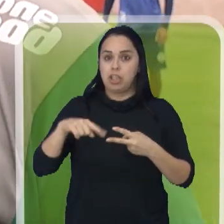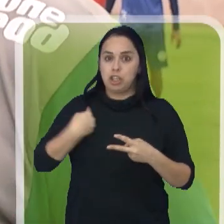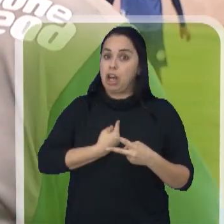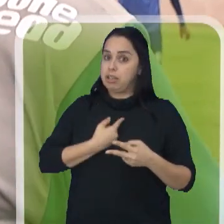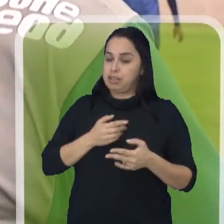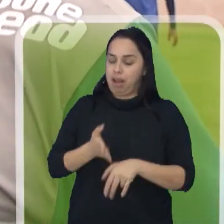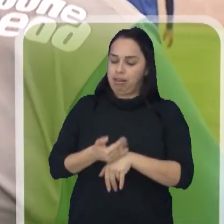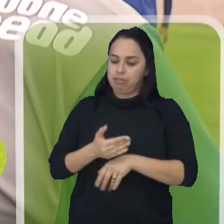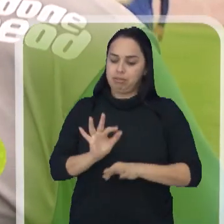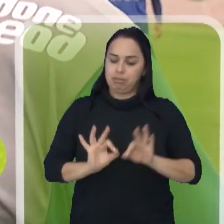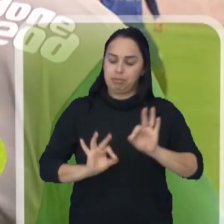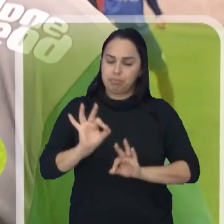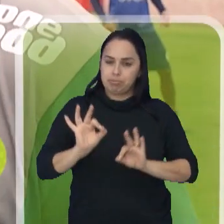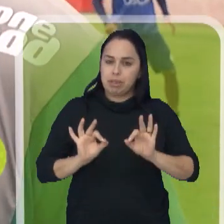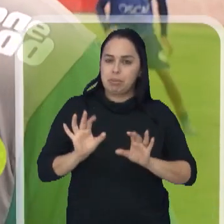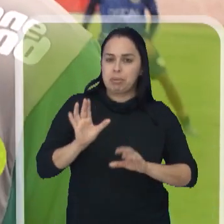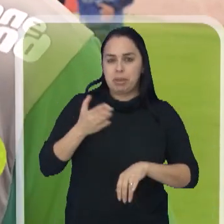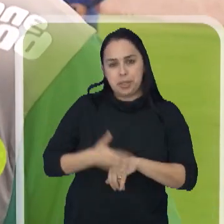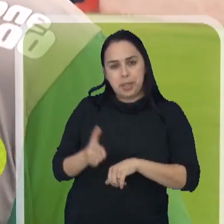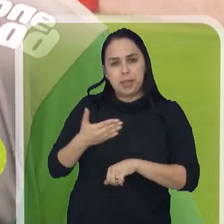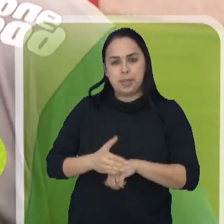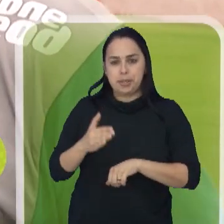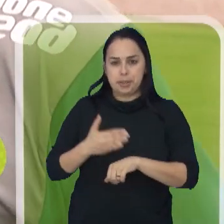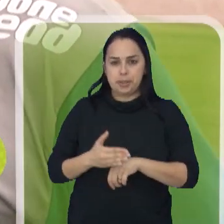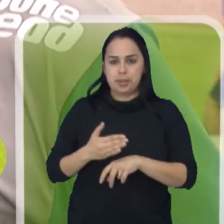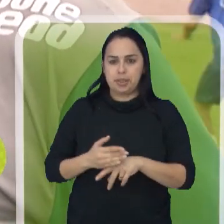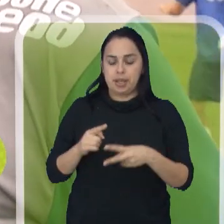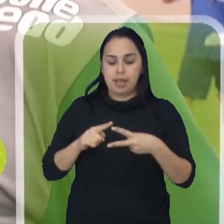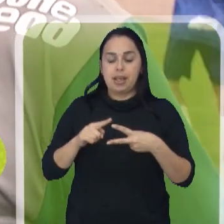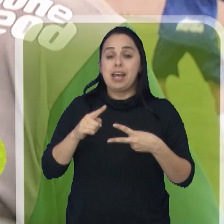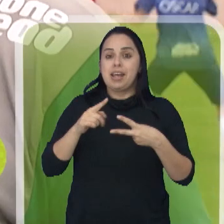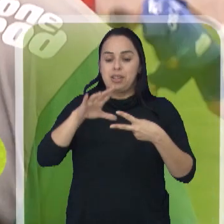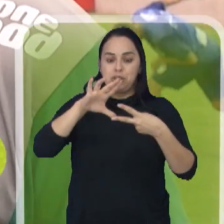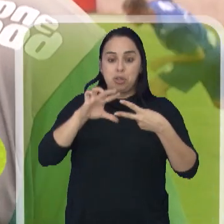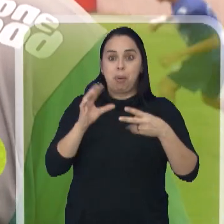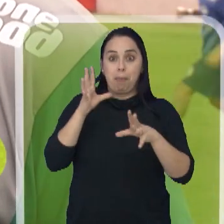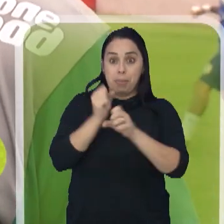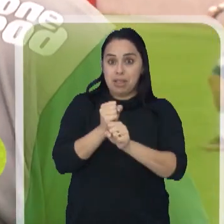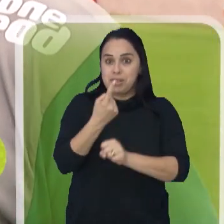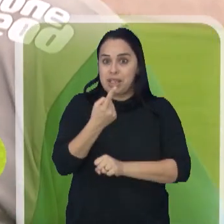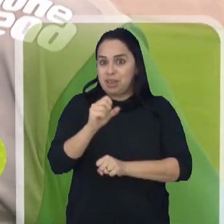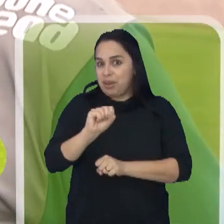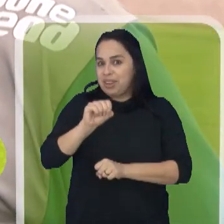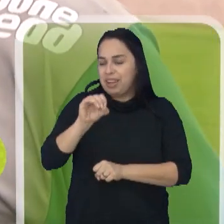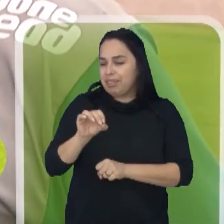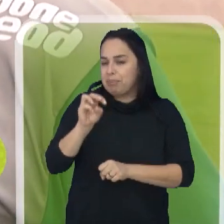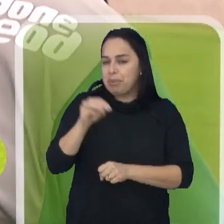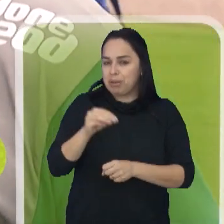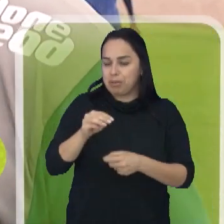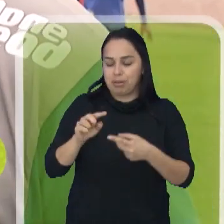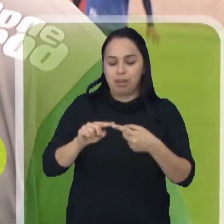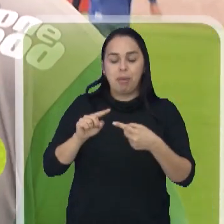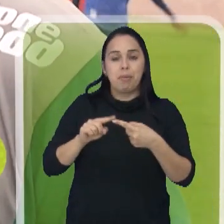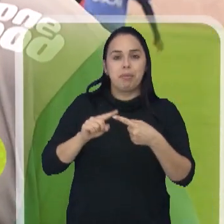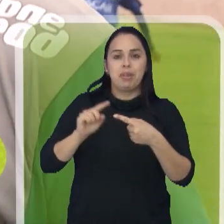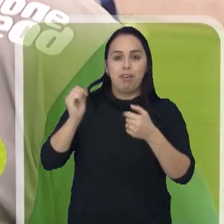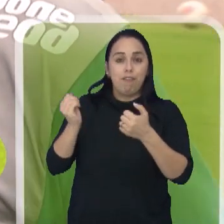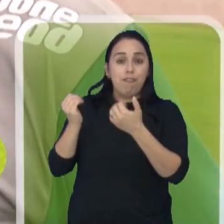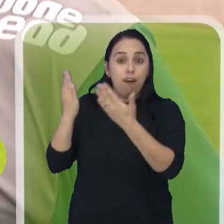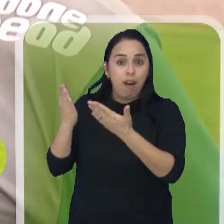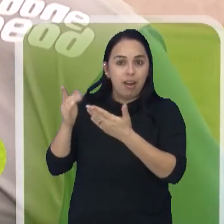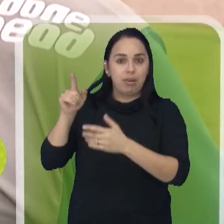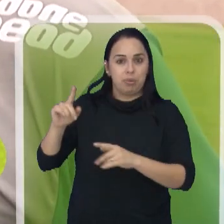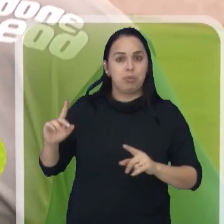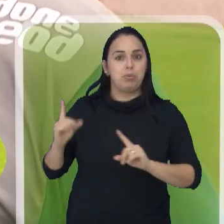preparado para decidir, né? 180 minutos. Primeiro jogo fora, muito difícil, o adversário muito